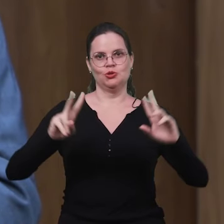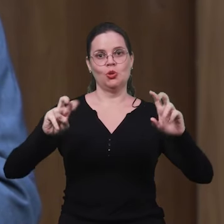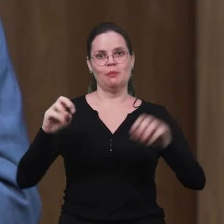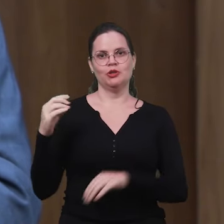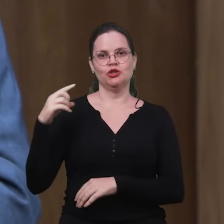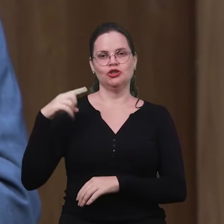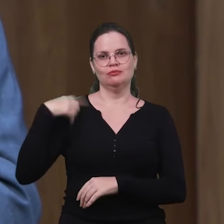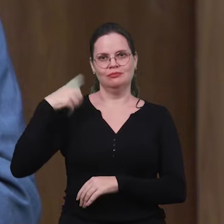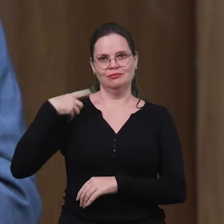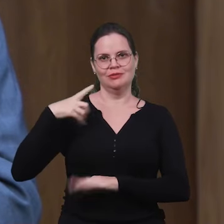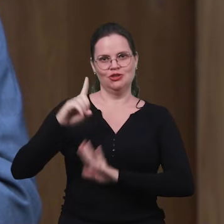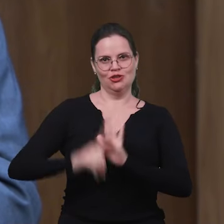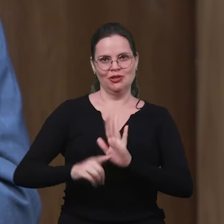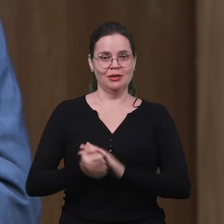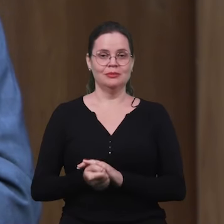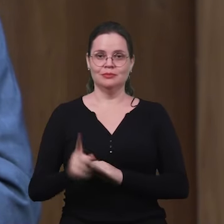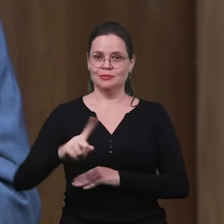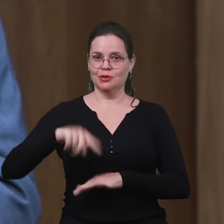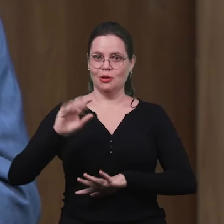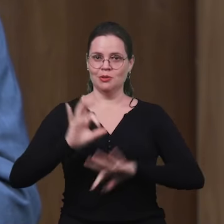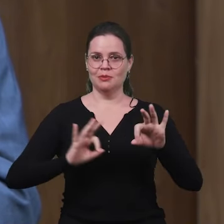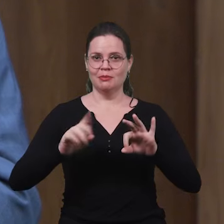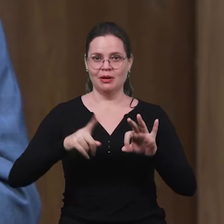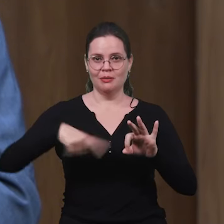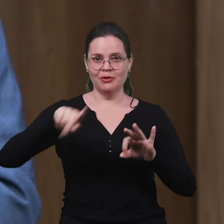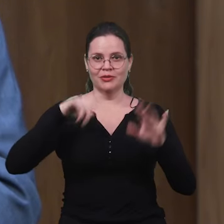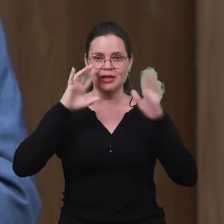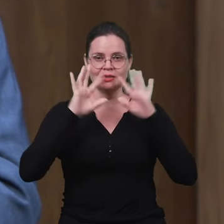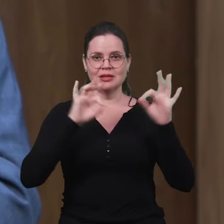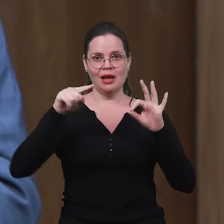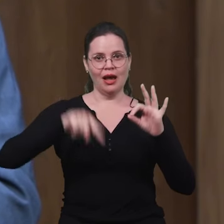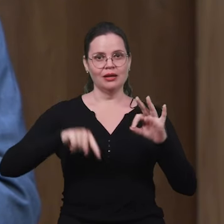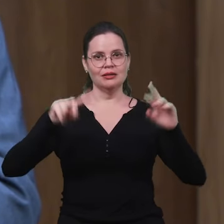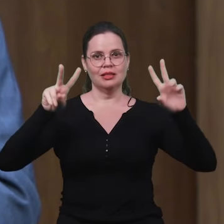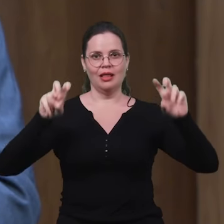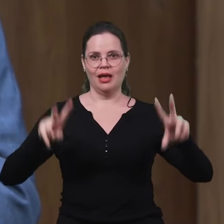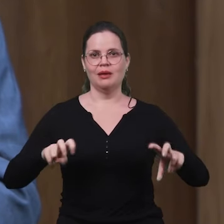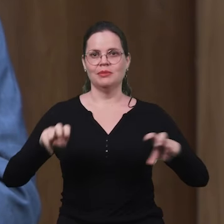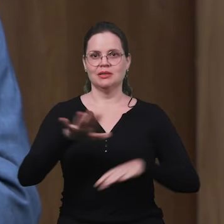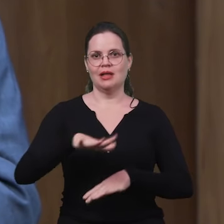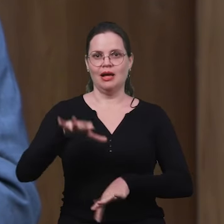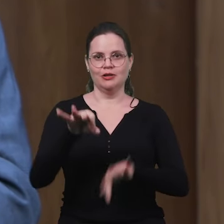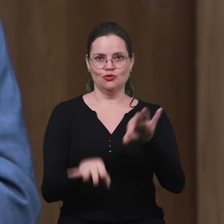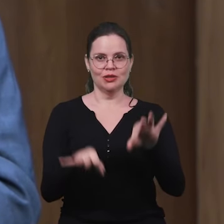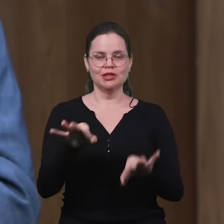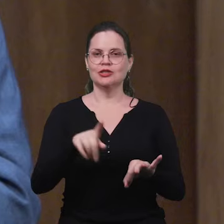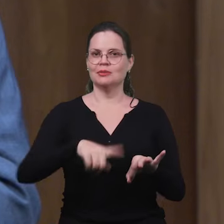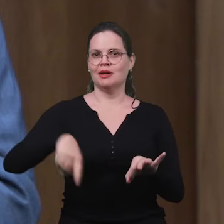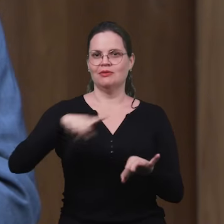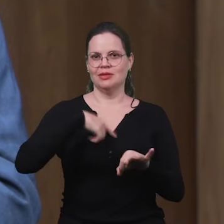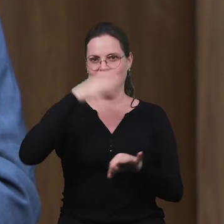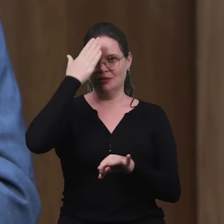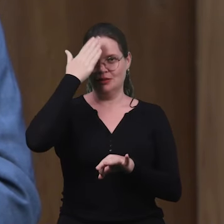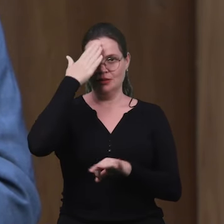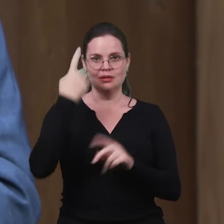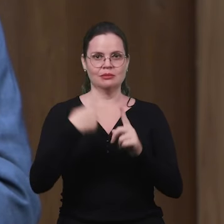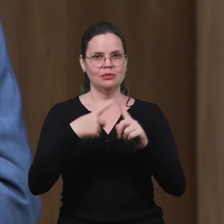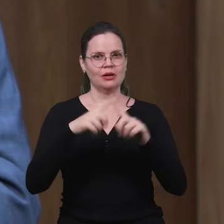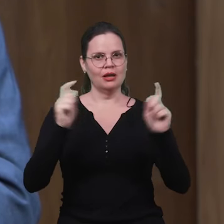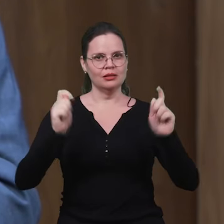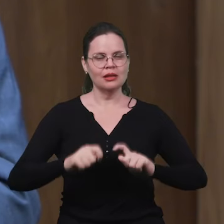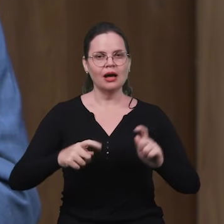programa que fazemos para você que nos assiste, onde apresentamos temas da área jurídica, as quais servem para